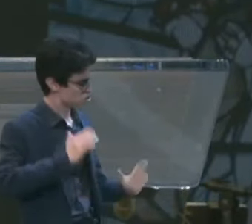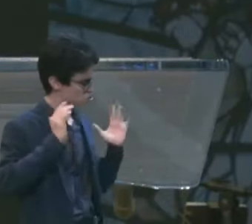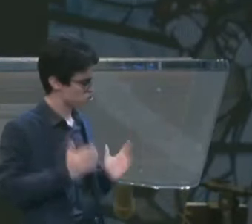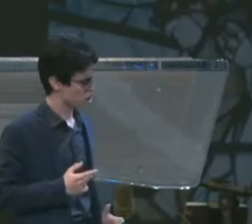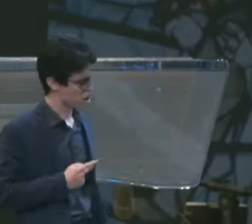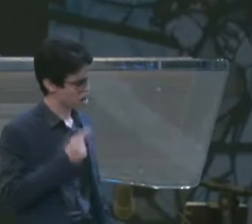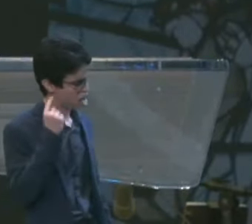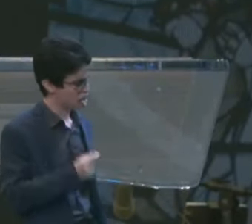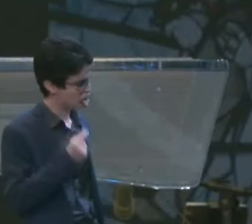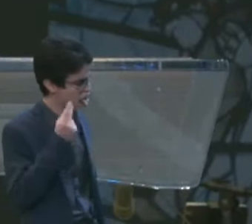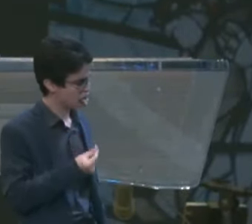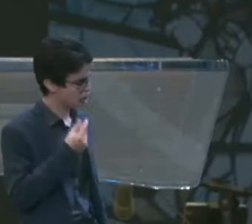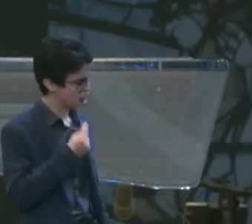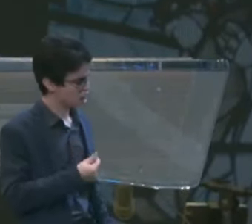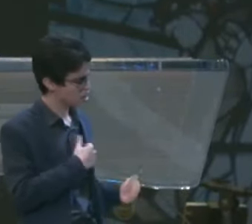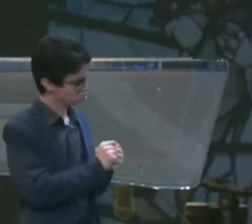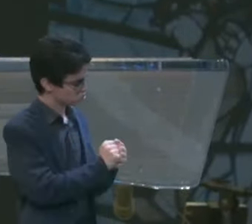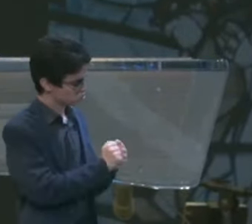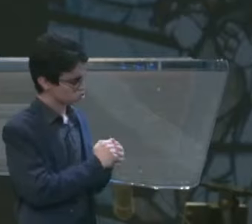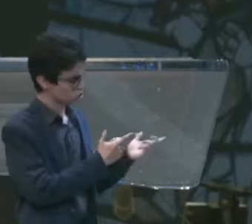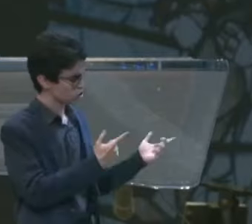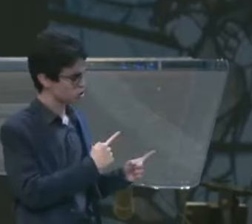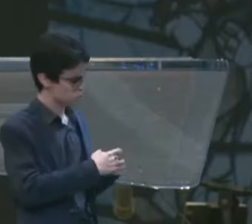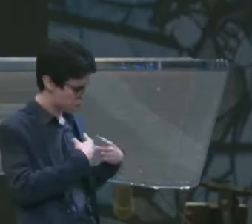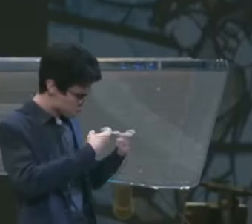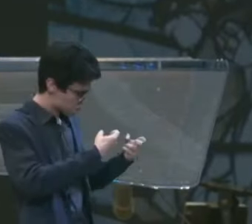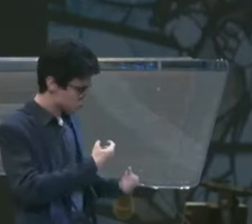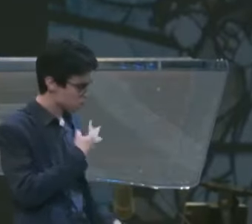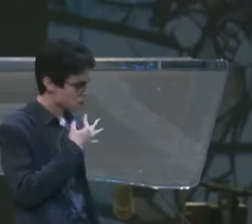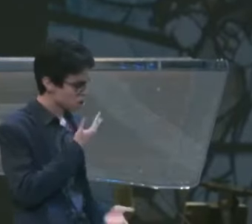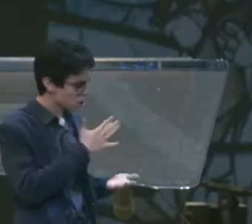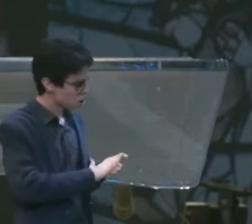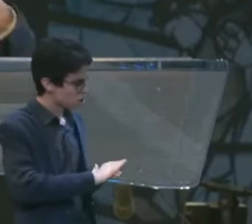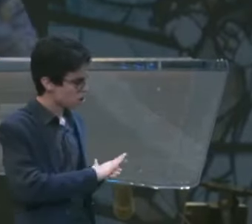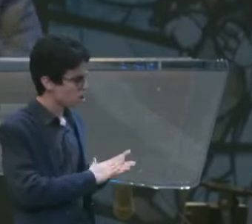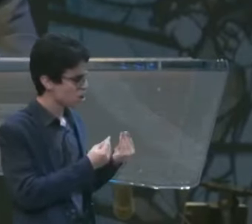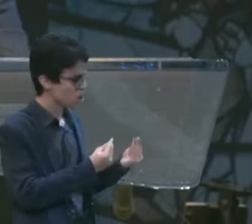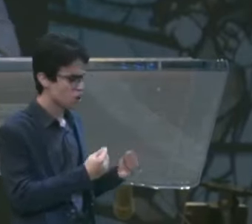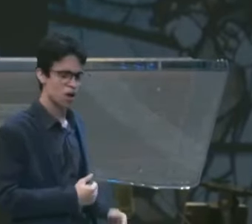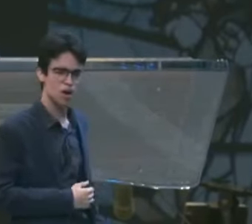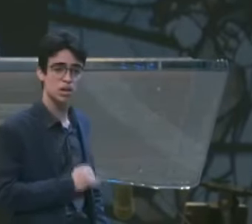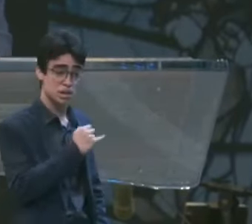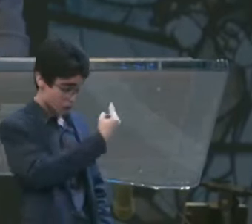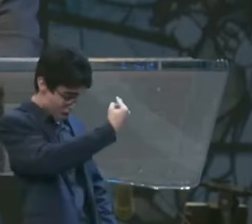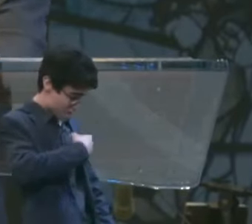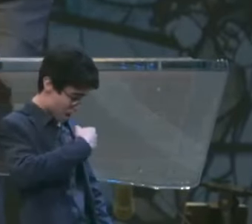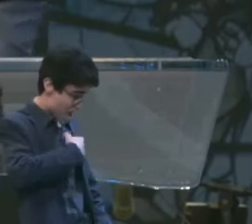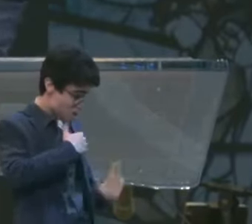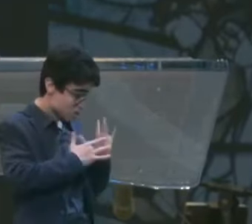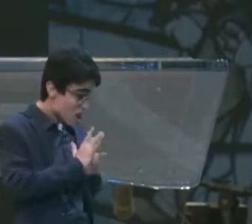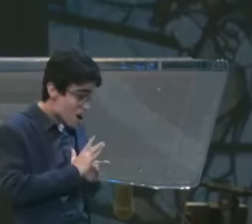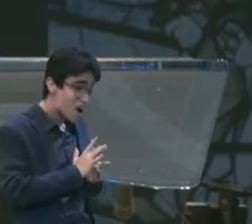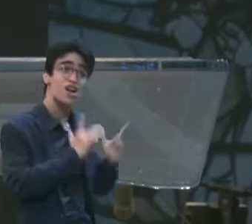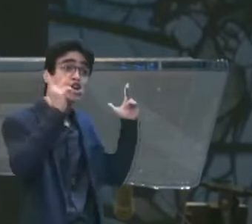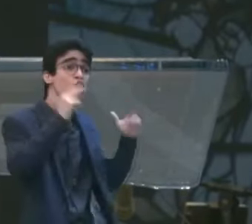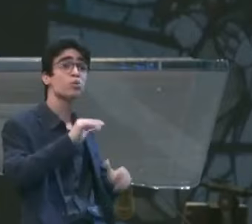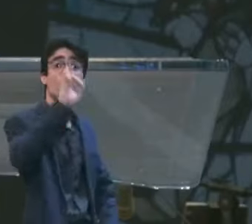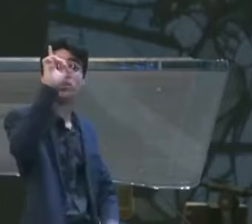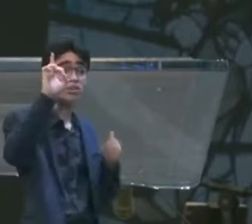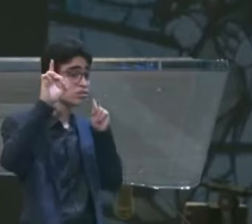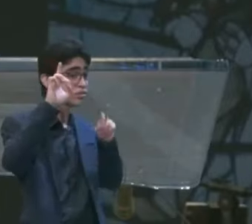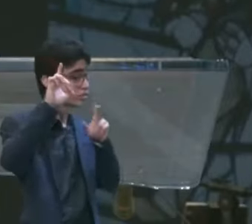com vocês, e você não tem me conhecido, Filipe. Quem me vê a mim, vê o